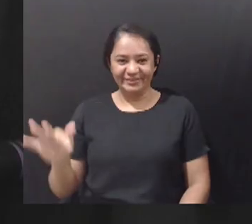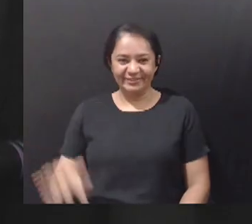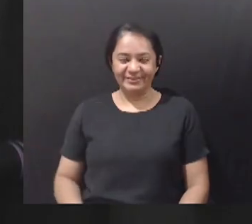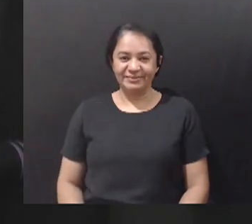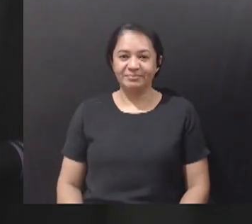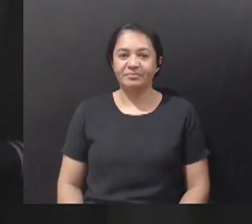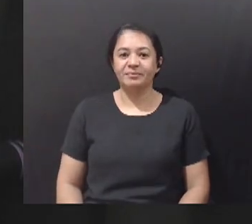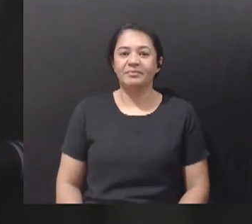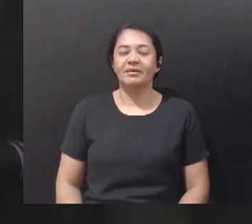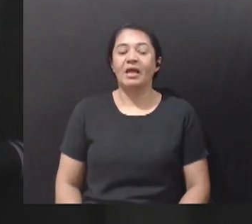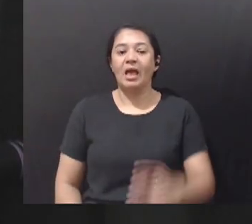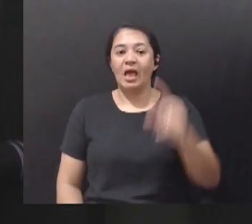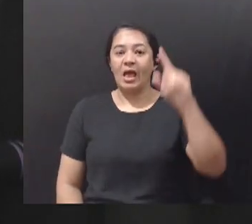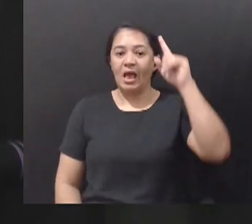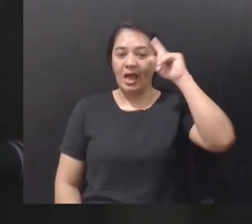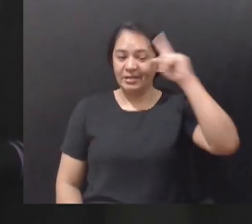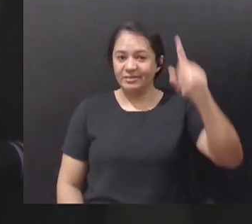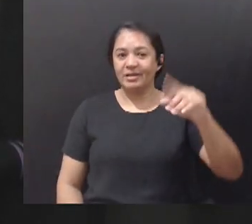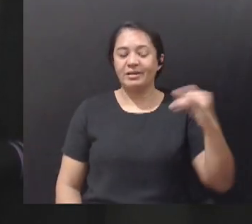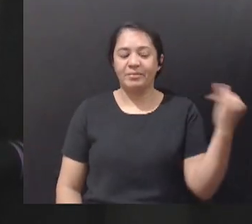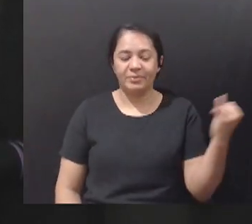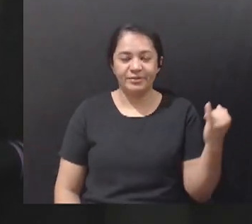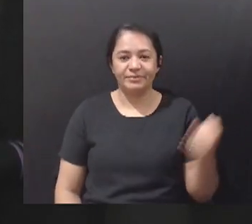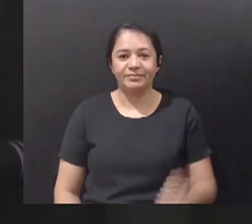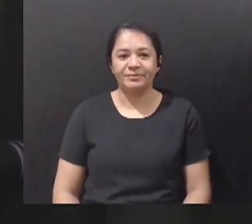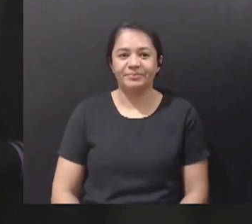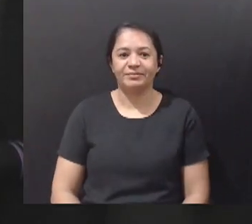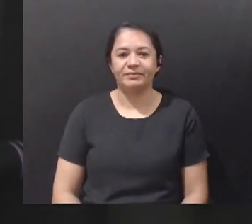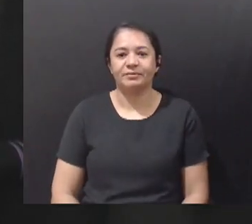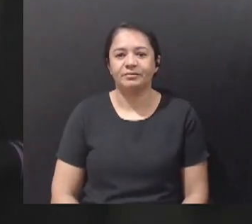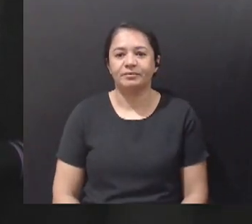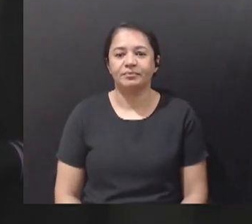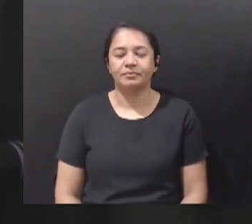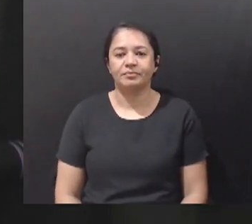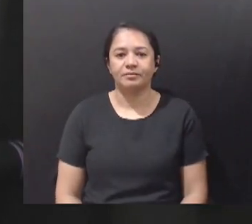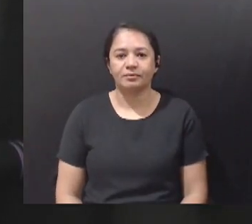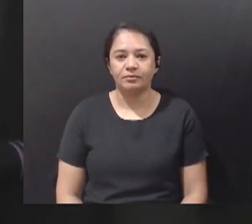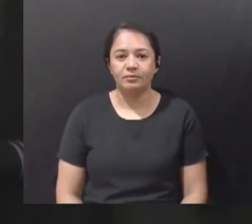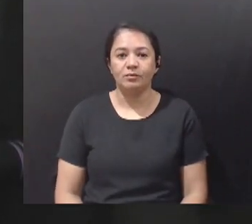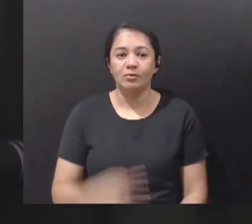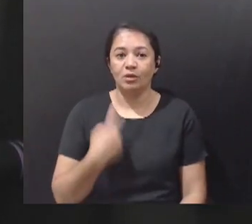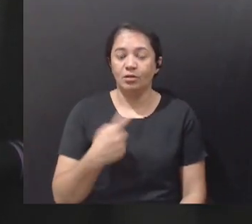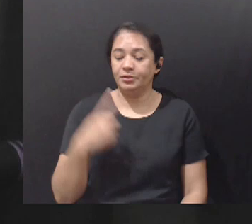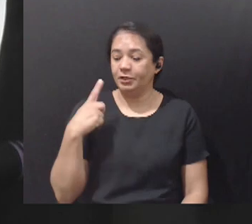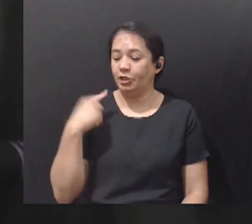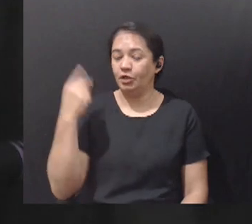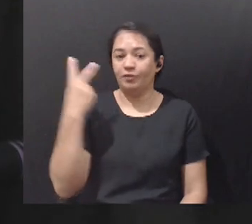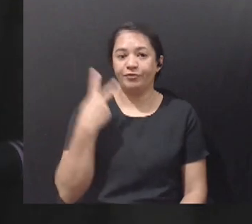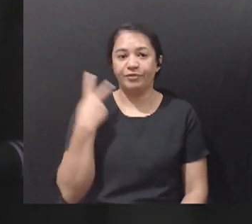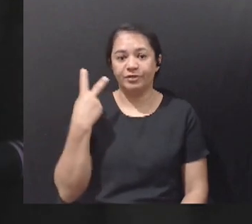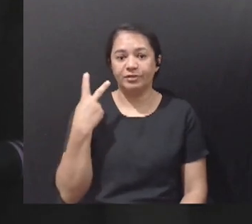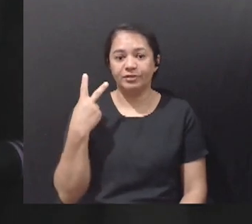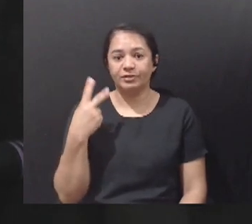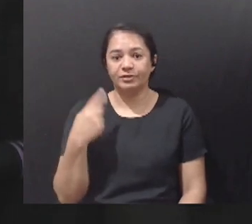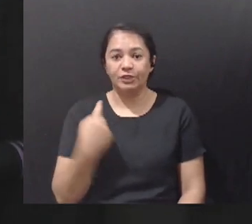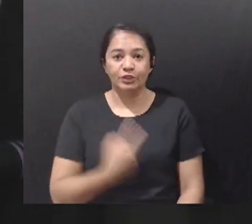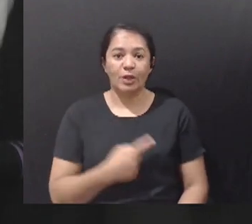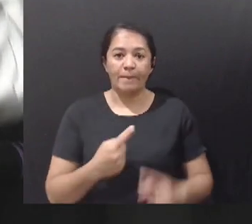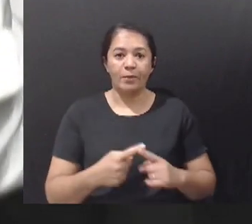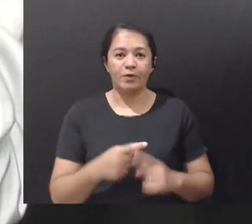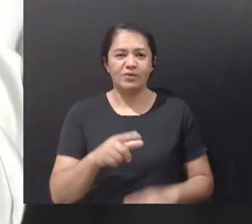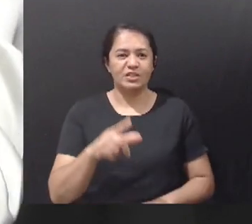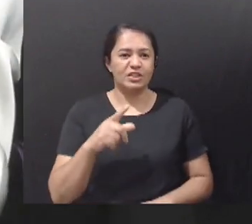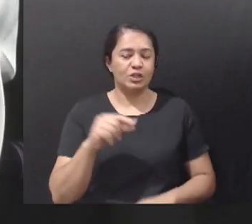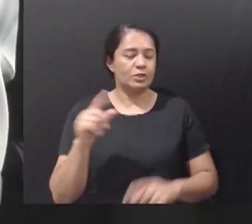nos levam à história. Quando nós nos elegemos vereador, eu digo nós, porque ninguém se elege sozinho, né? Se elege